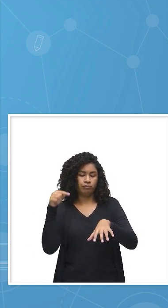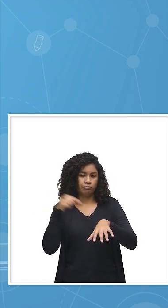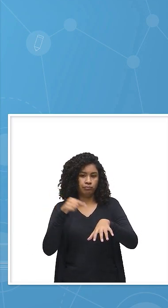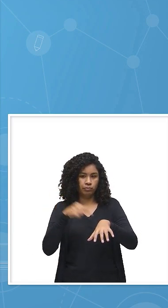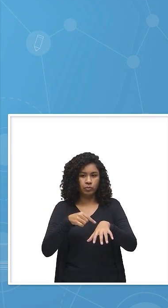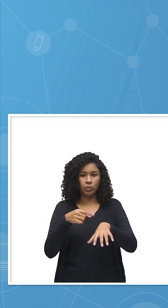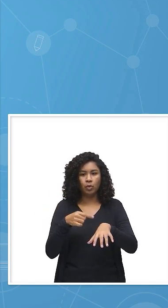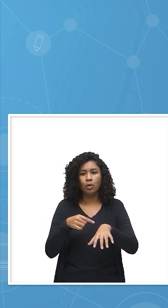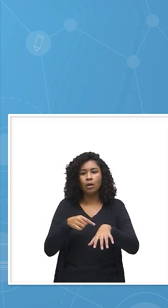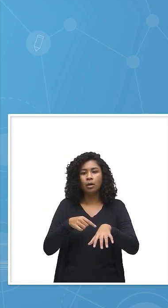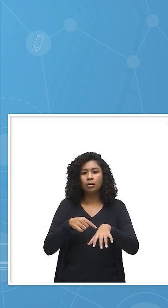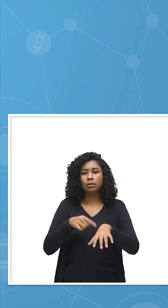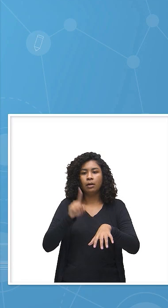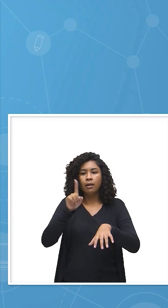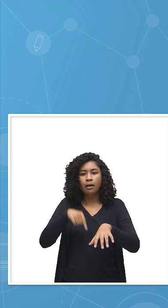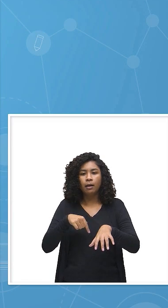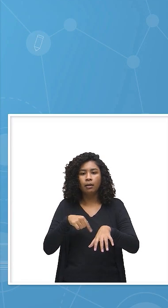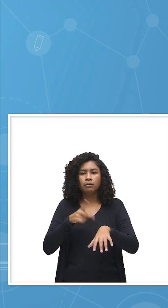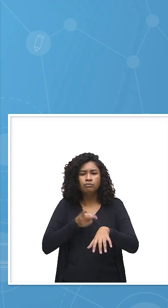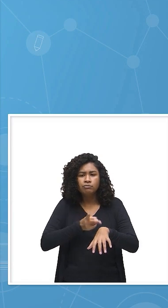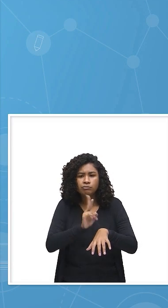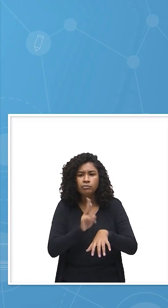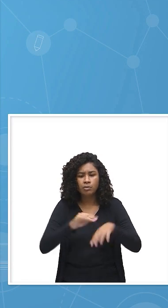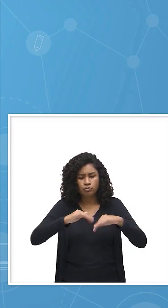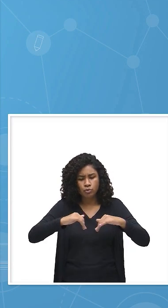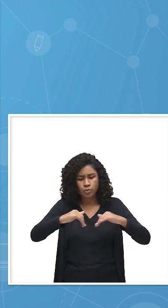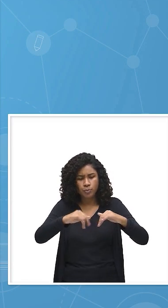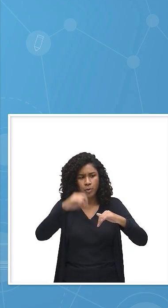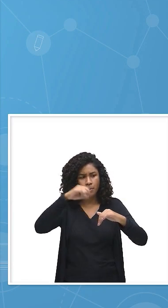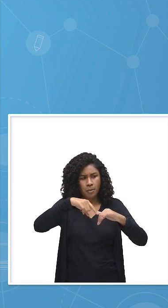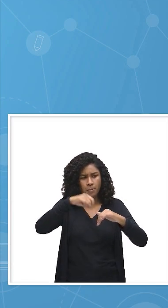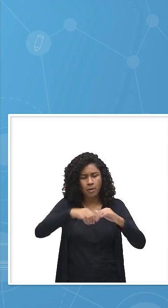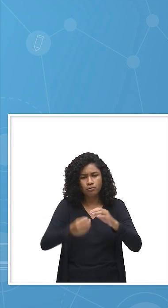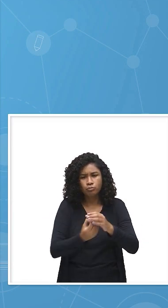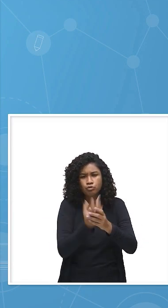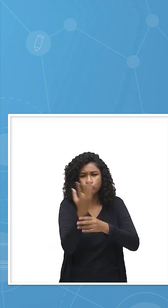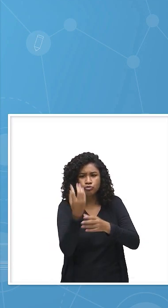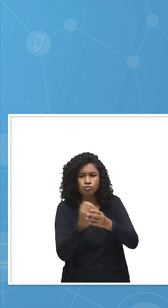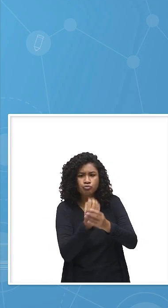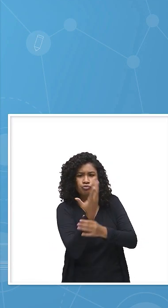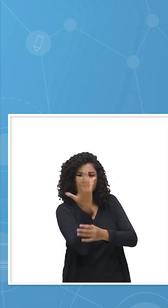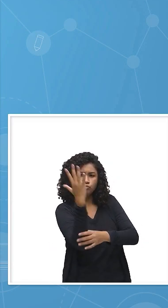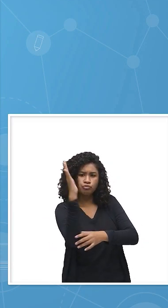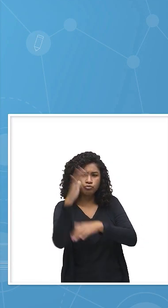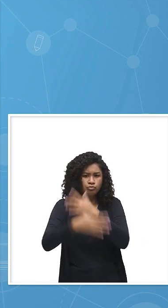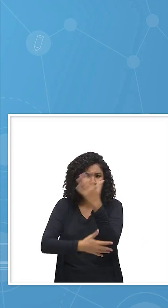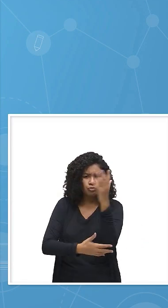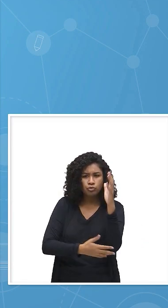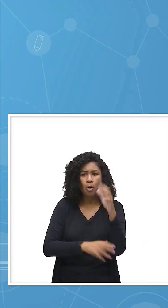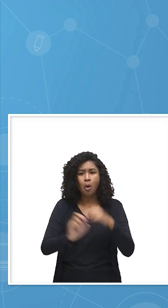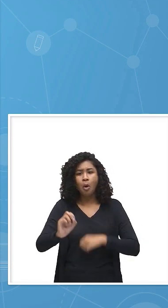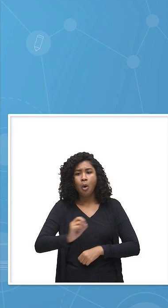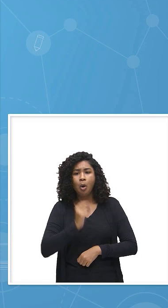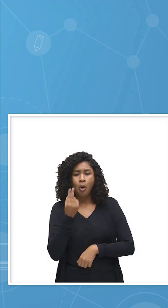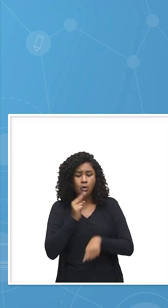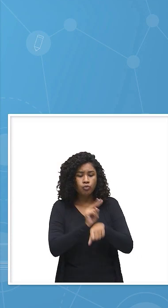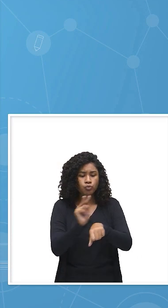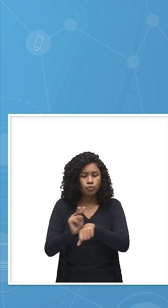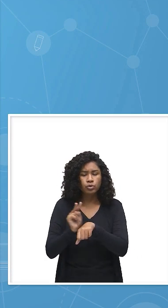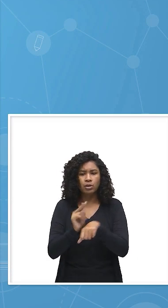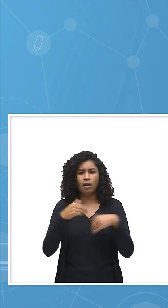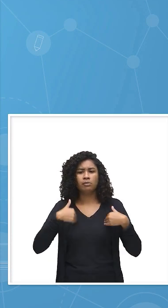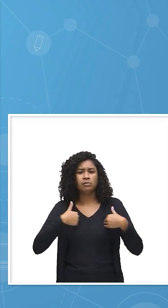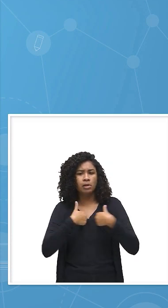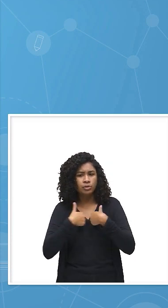né? Ligadas à criação de animais, aquilo que precisava ficar fora dos espaços ali de habitação,